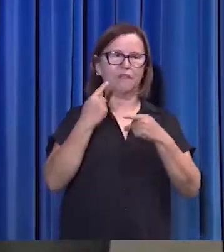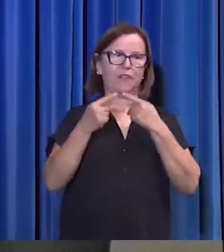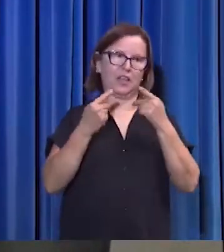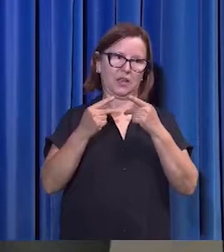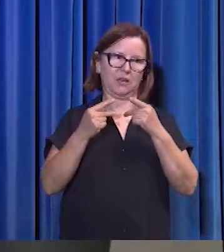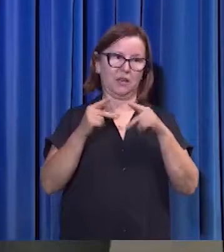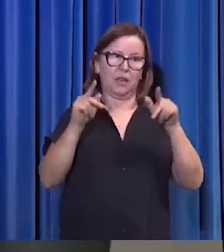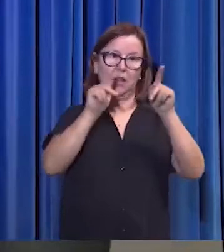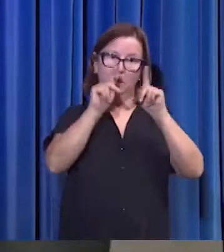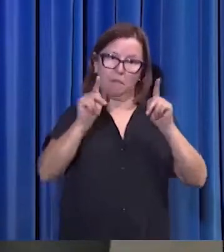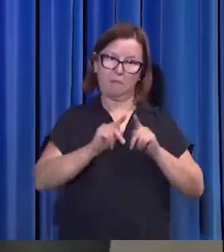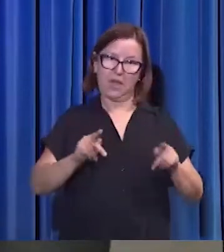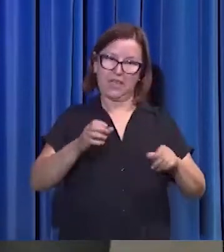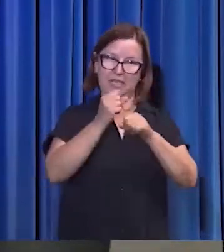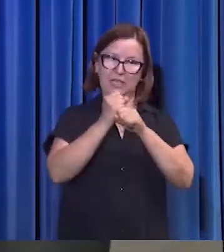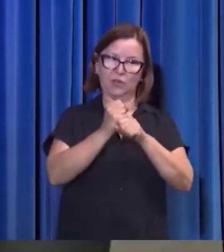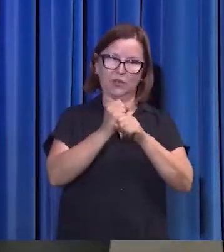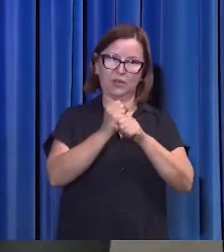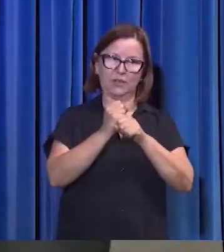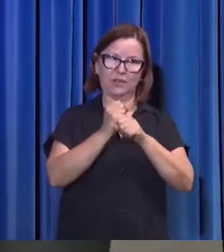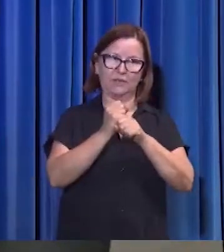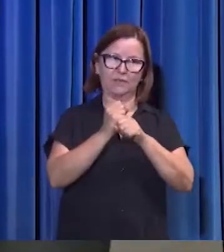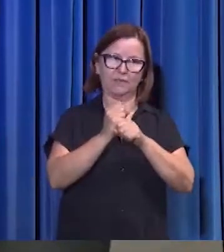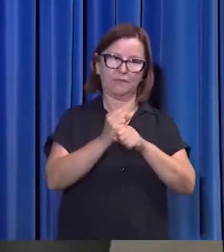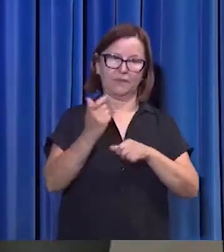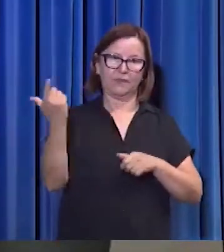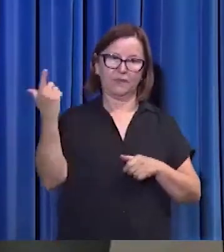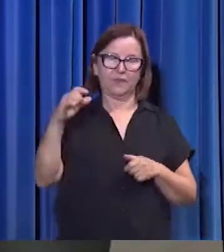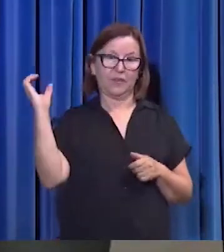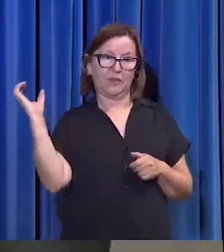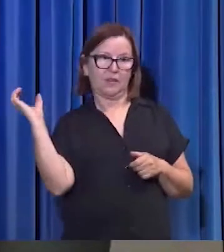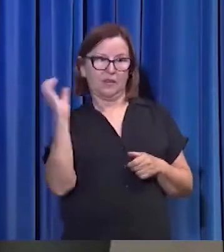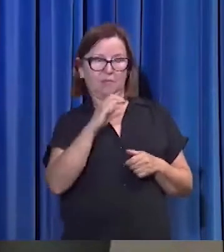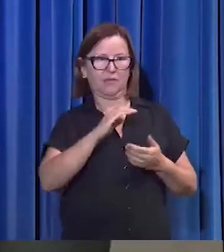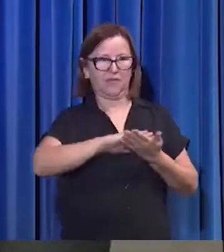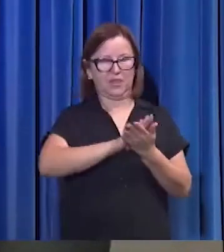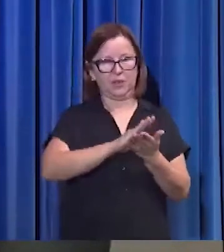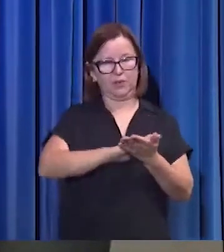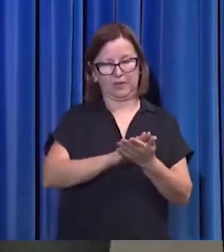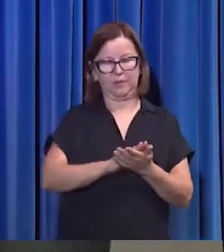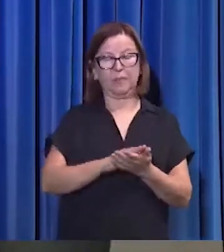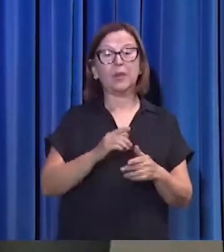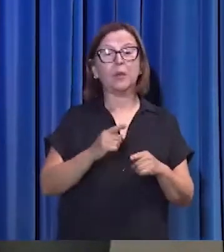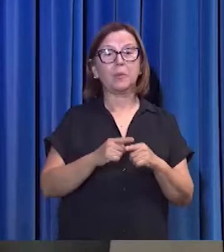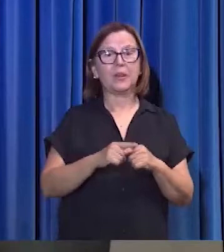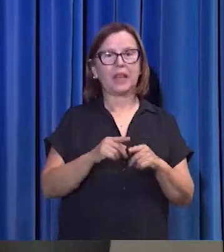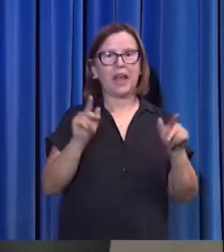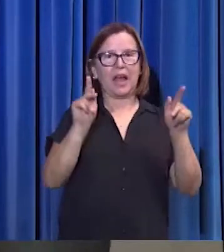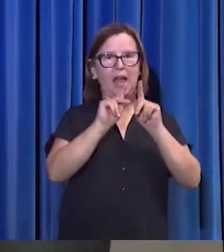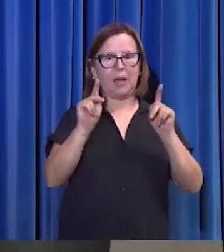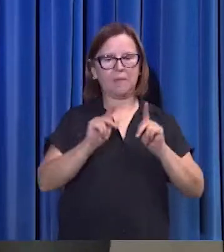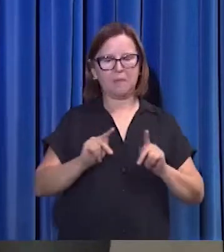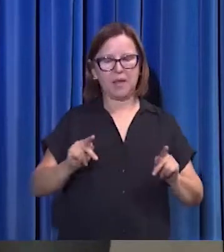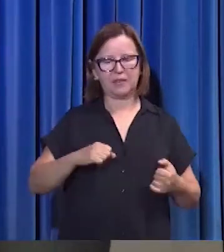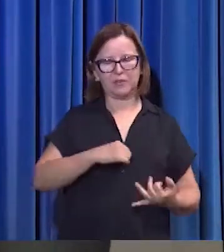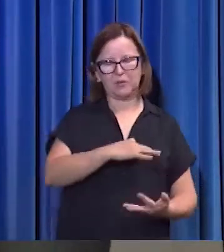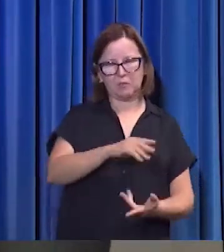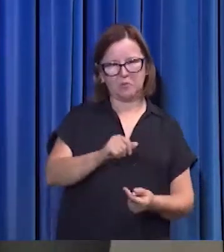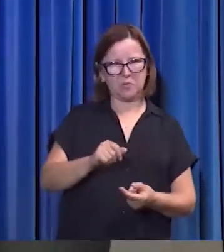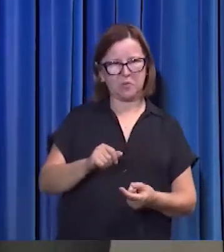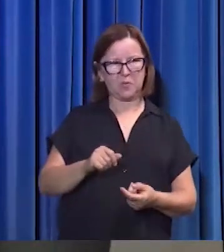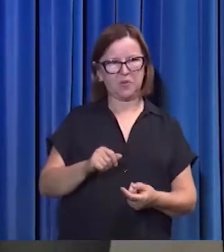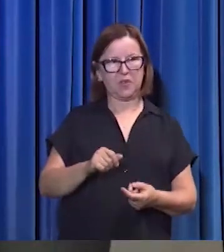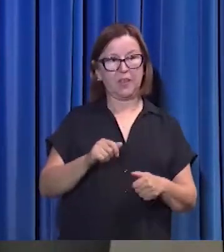preste bem atenção, eis que virá repentina destruição, porque a paz do mundo, ela é uma paz de